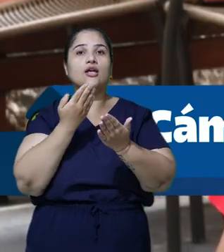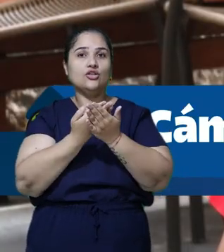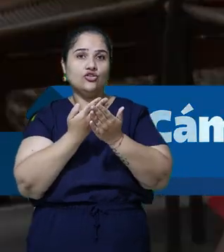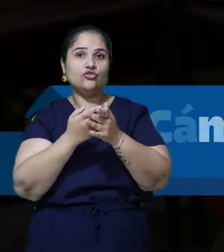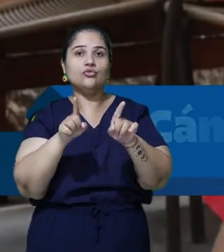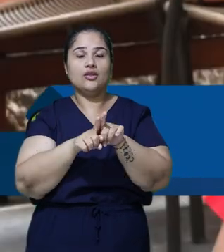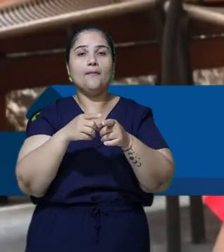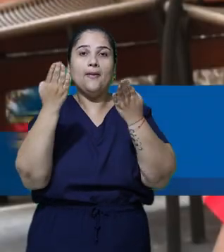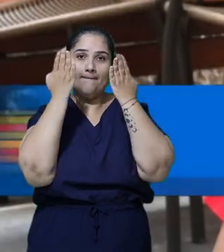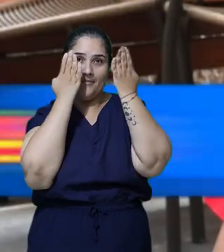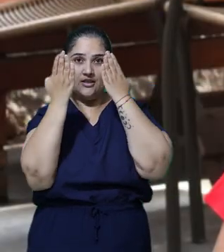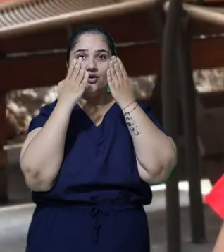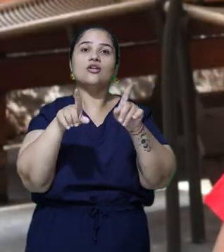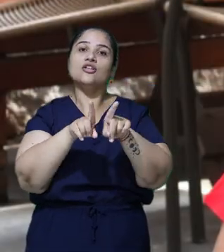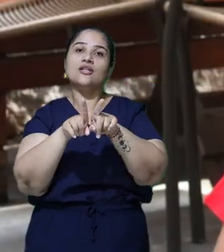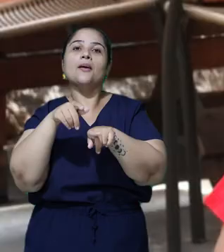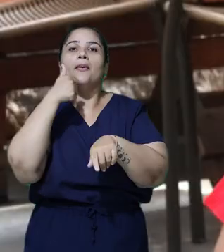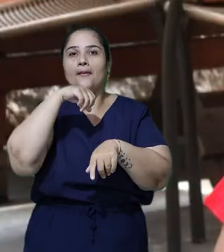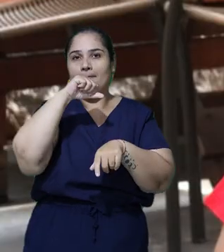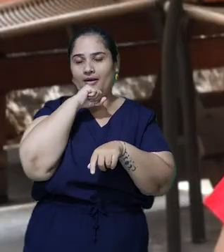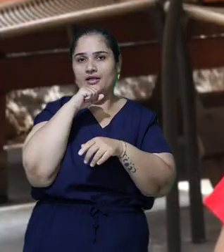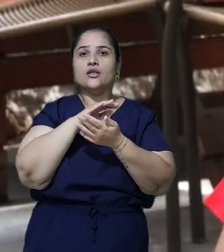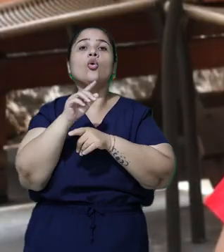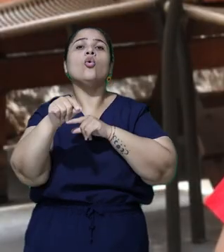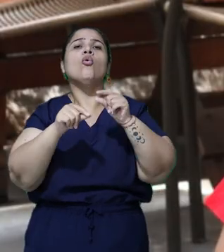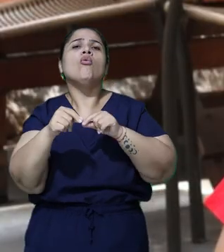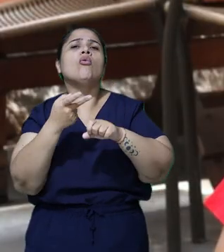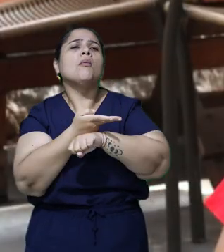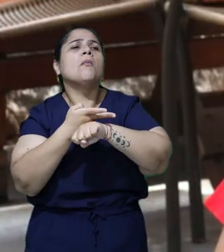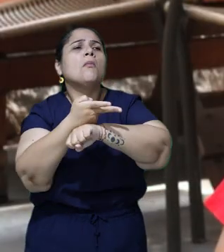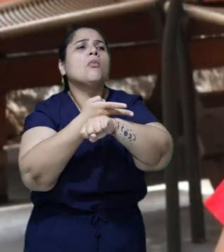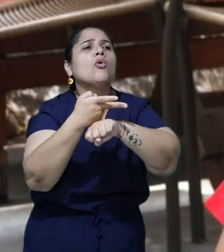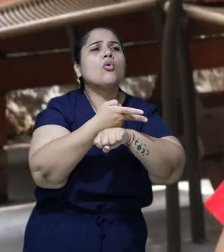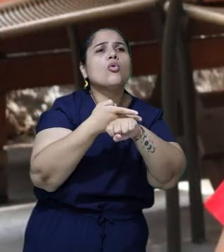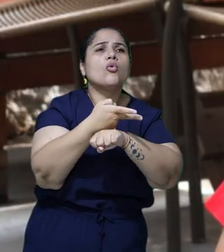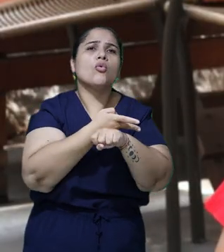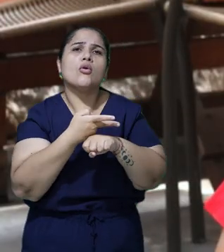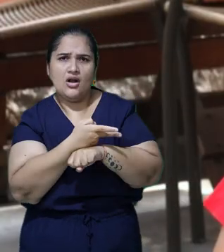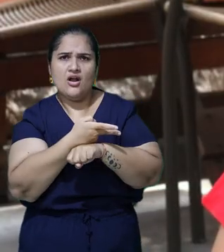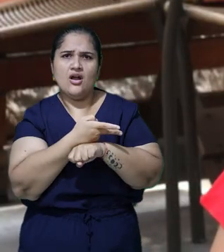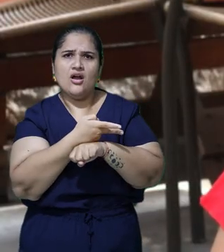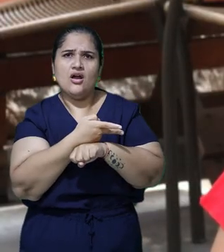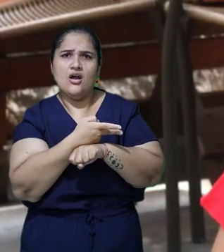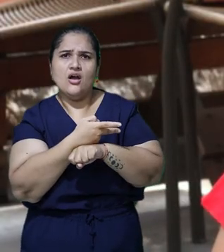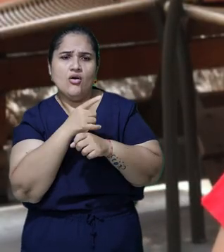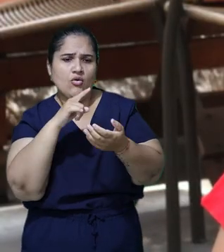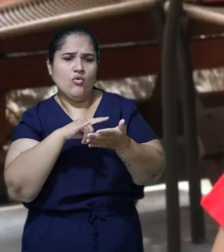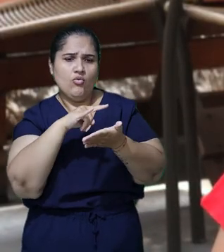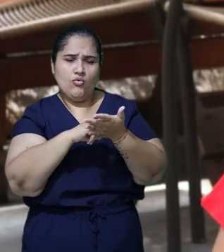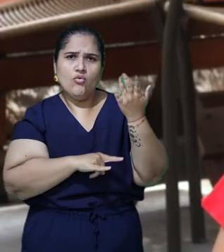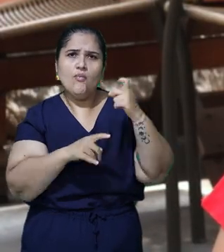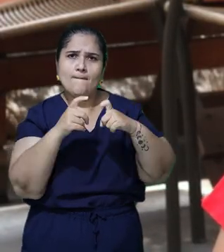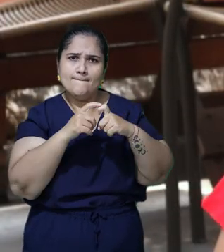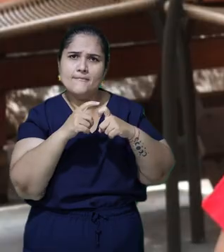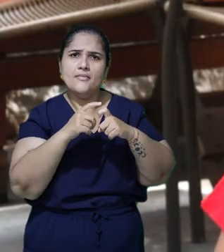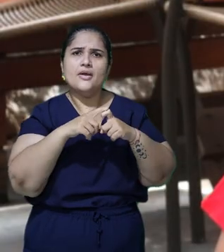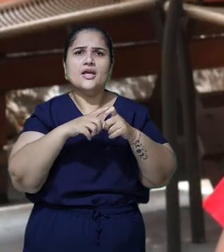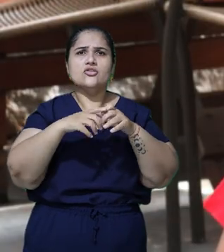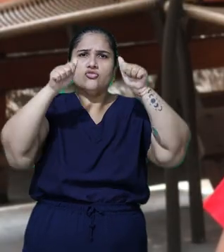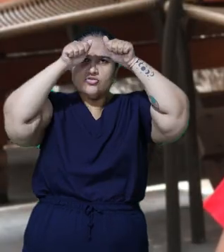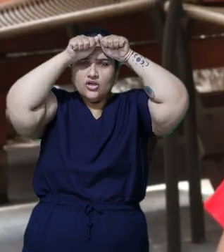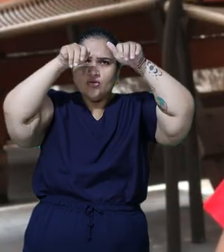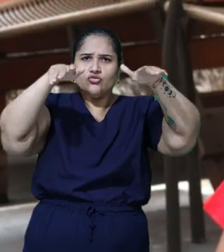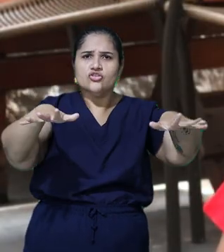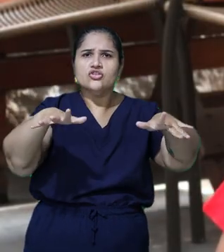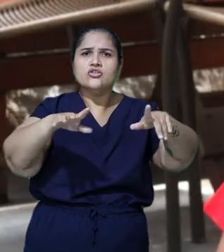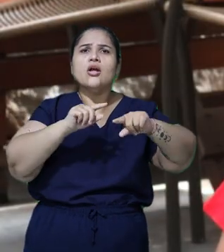mãe. O que me levou a procurar o diagnóstico de autista tem a ver muito com aquilo que eu via na